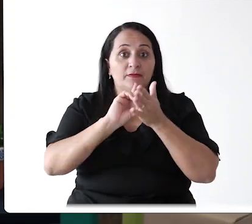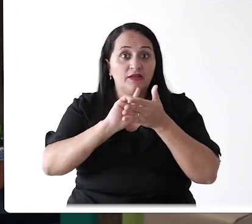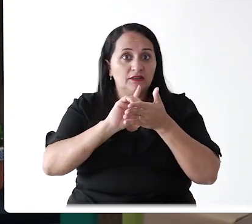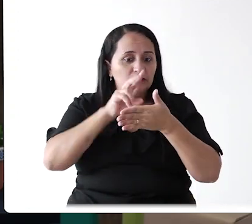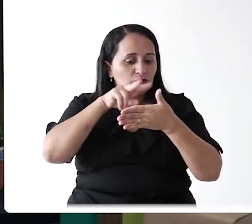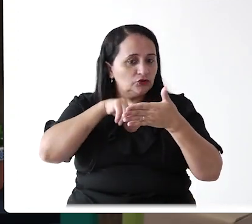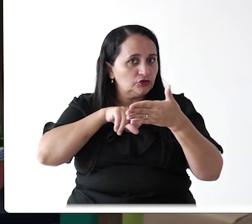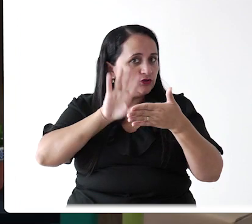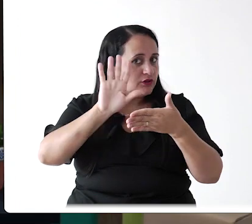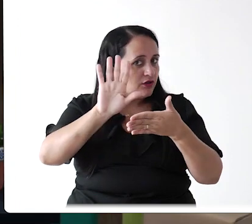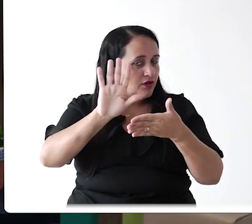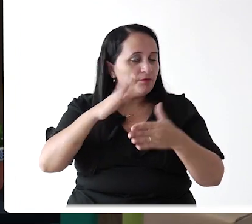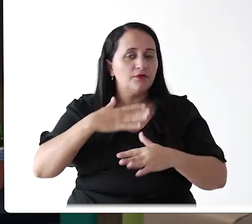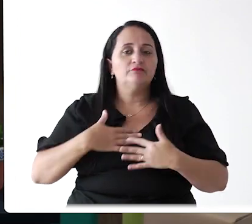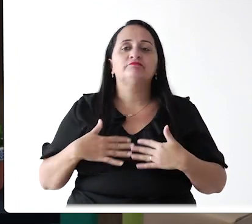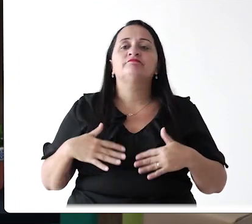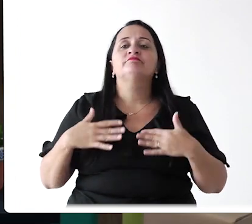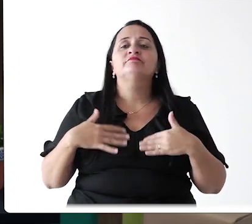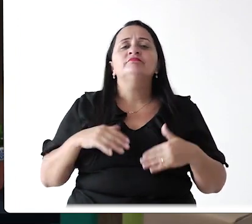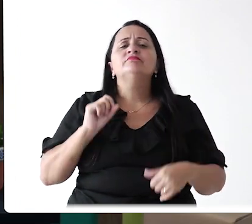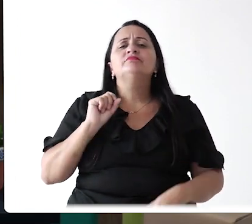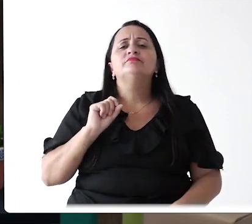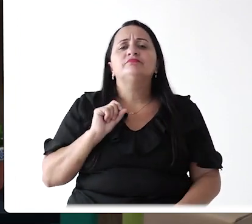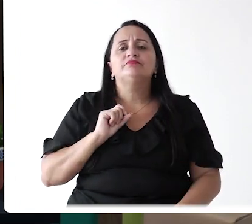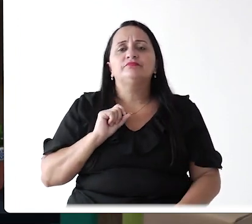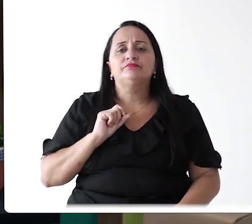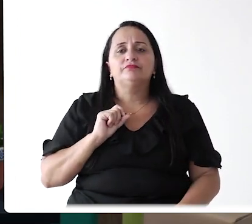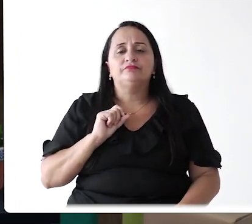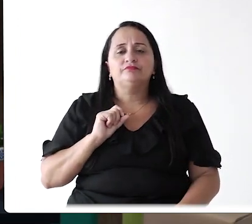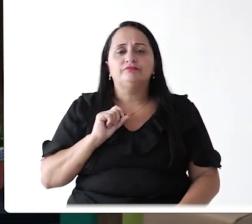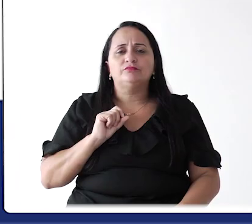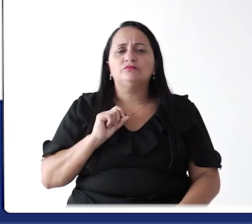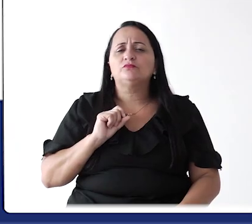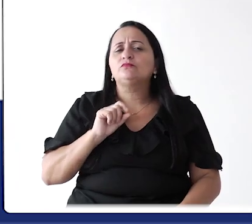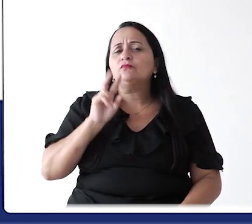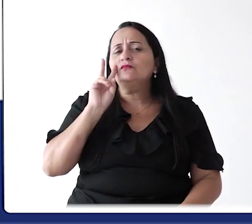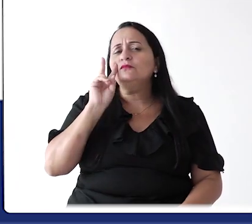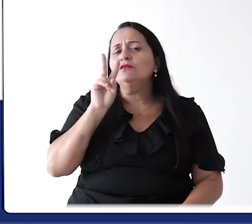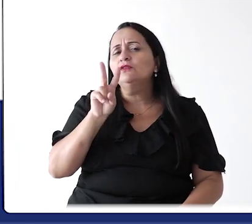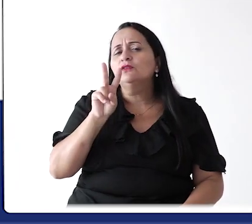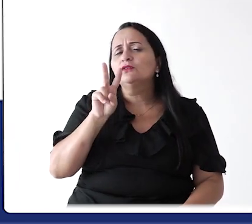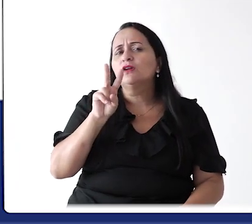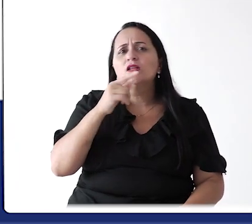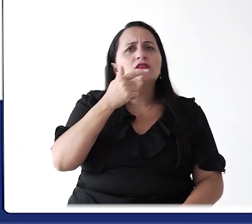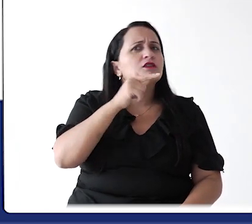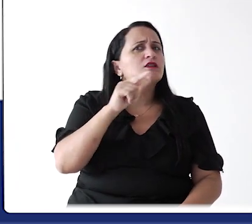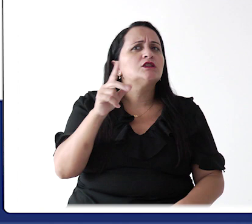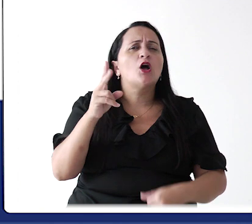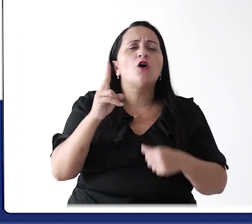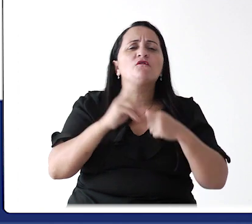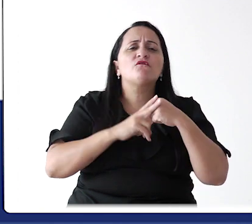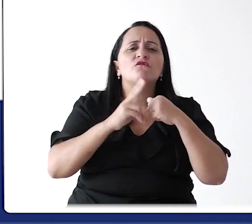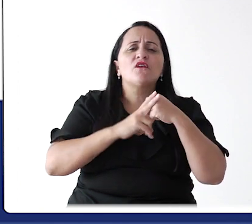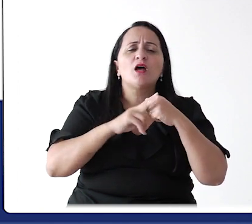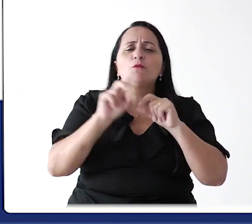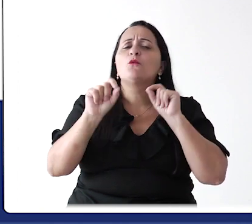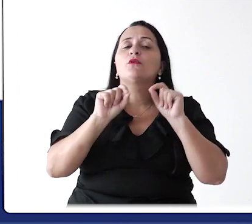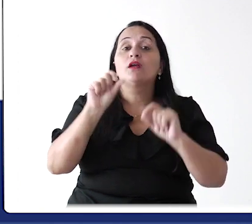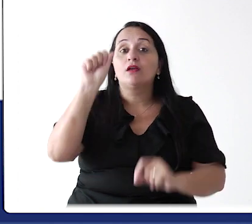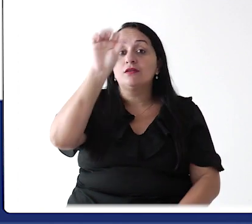uma pausa e dá uma atenção maior no texto não verbal. O que é isso, Pro? Essa